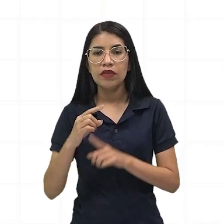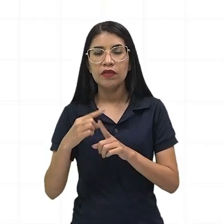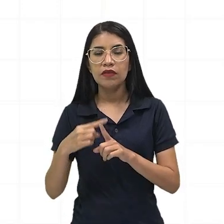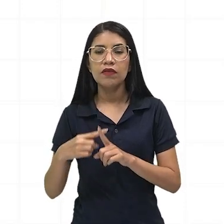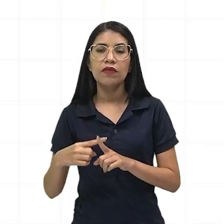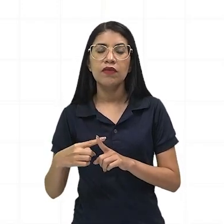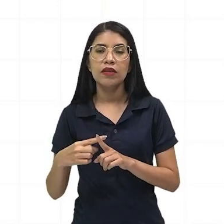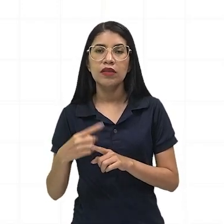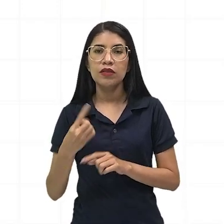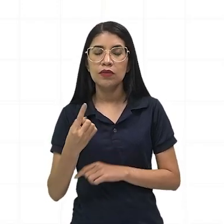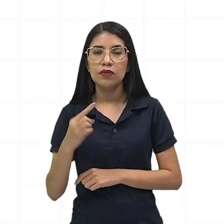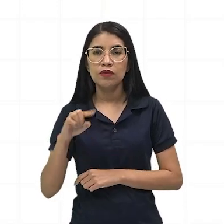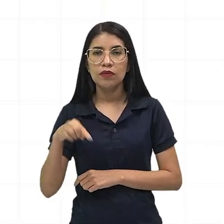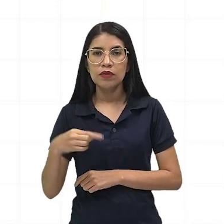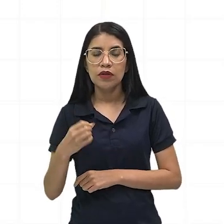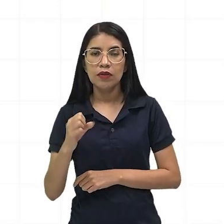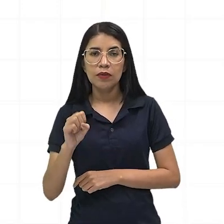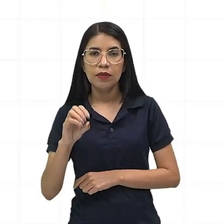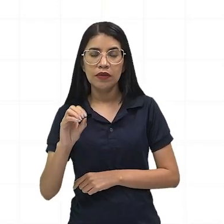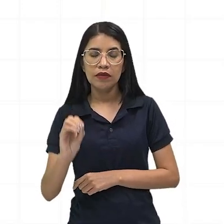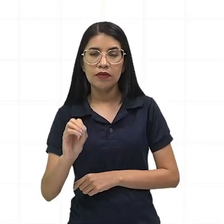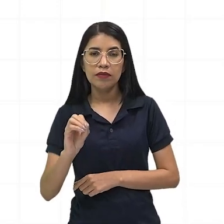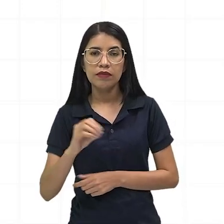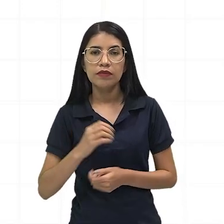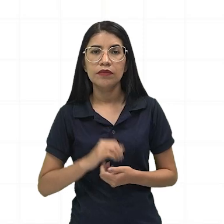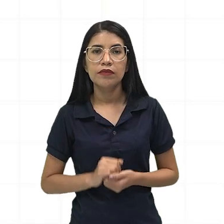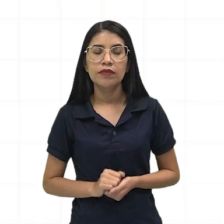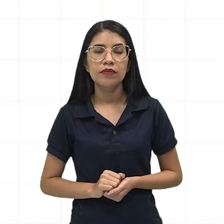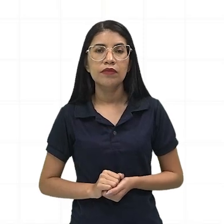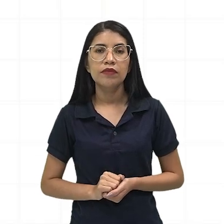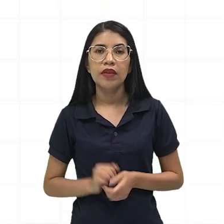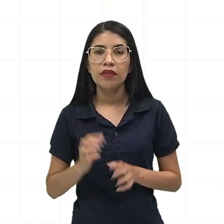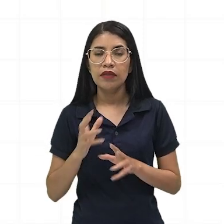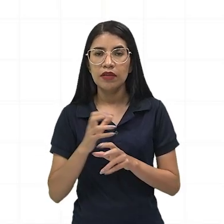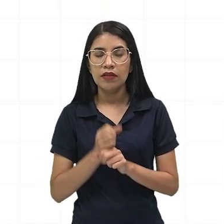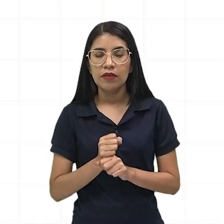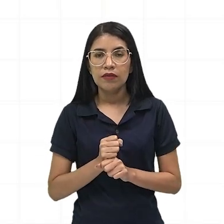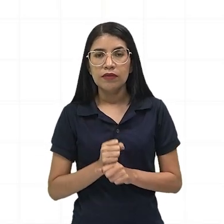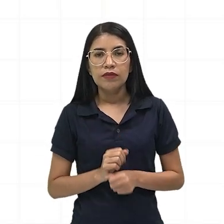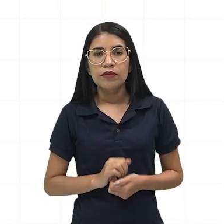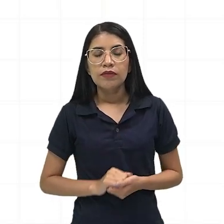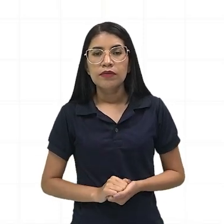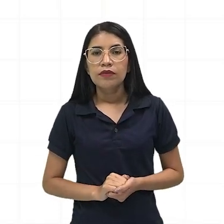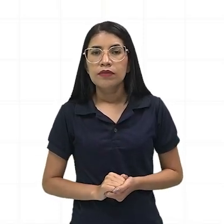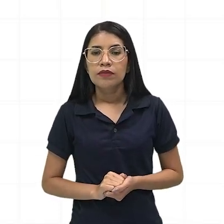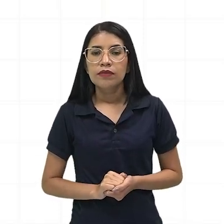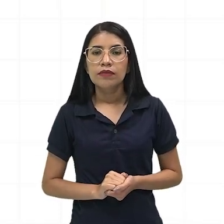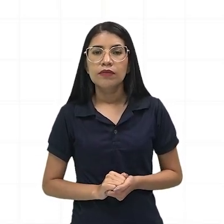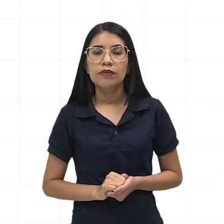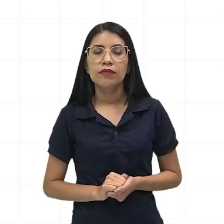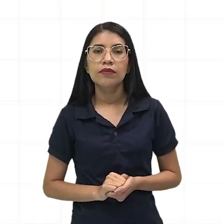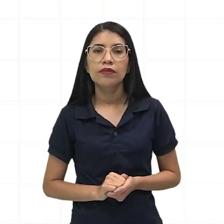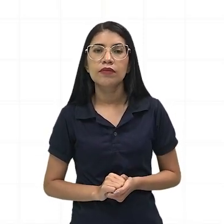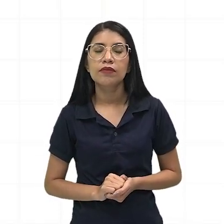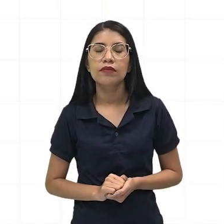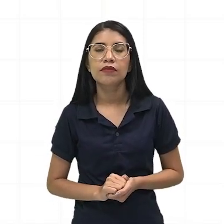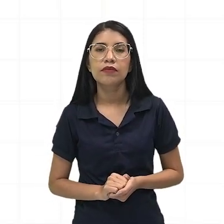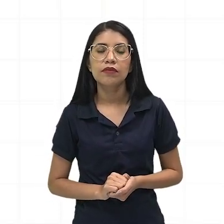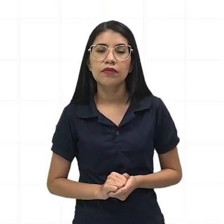0,90 vezes 1,80. Tá? Então, essa aqui é